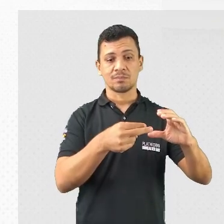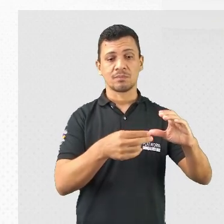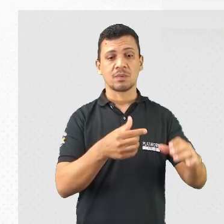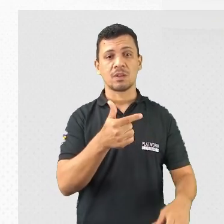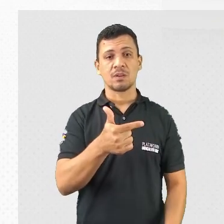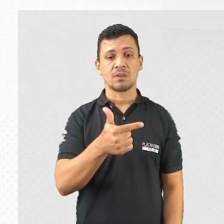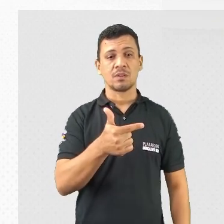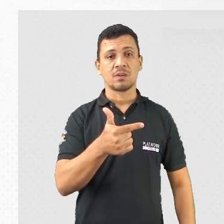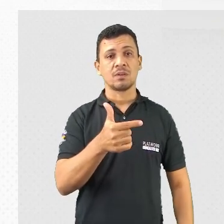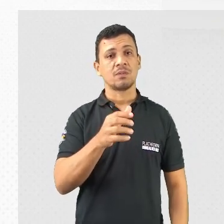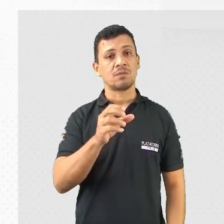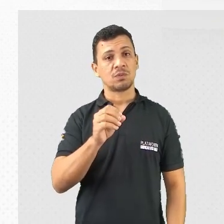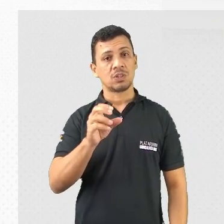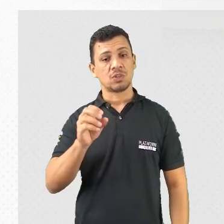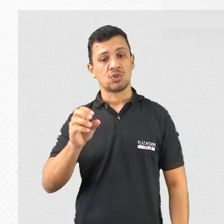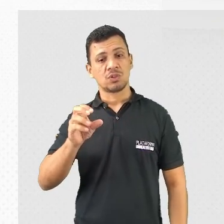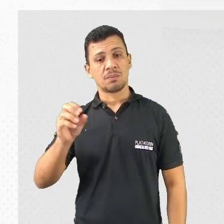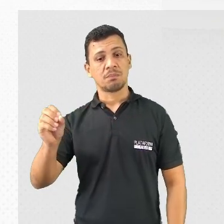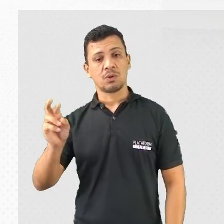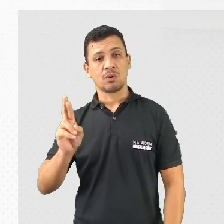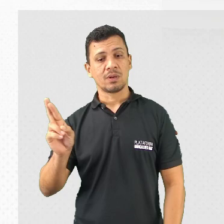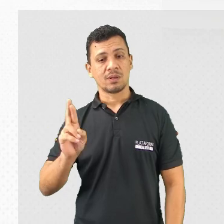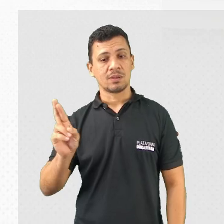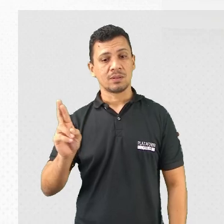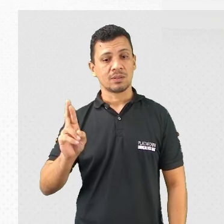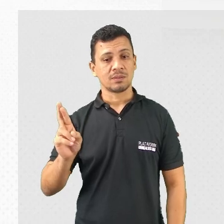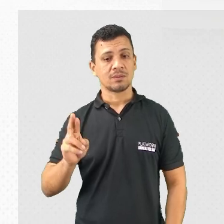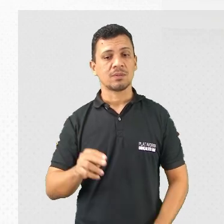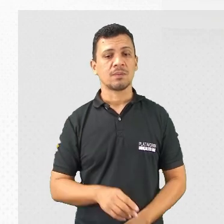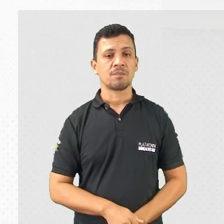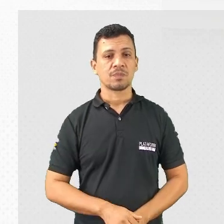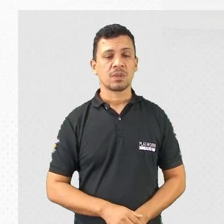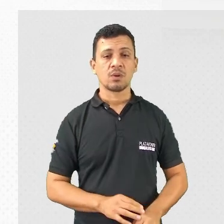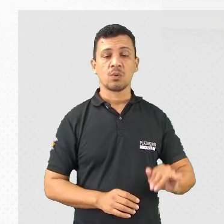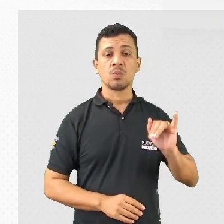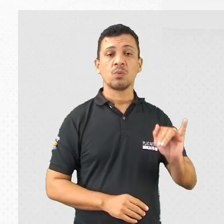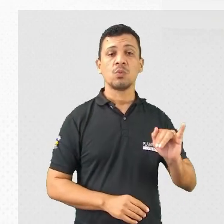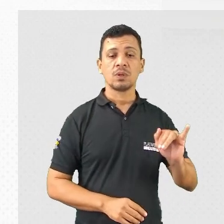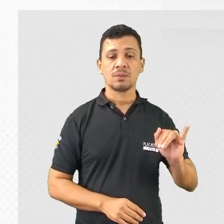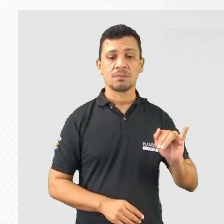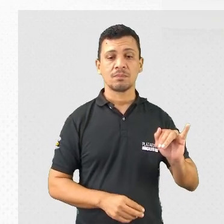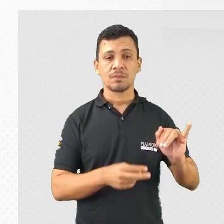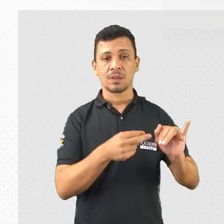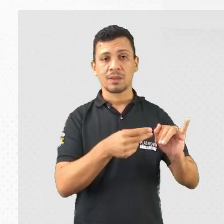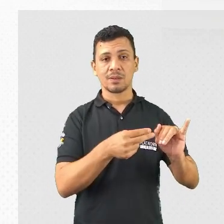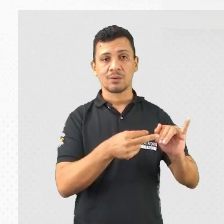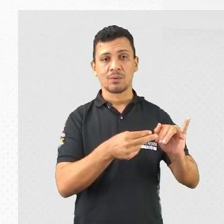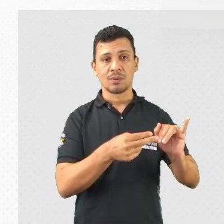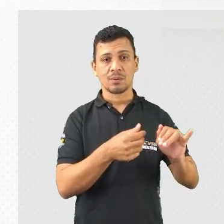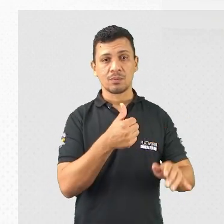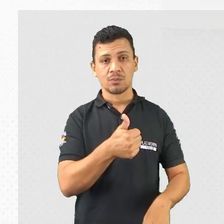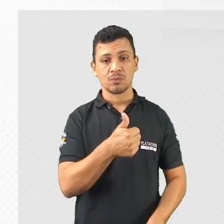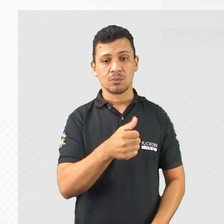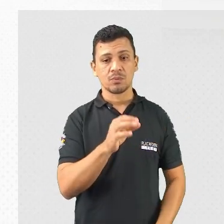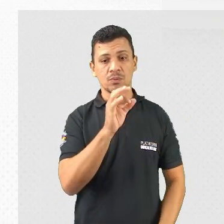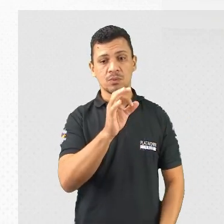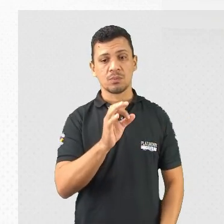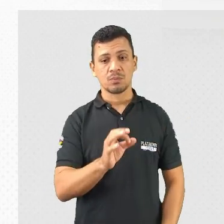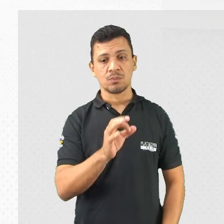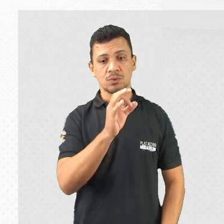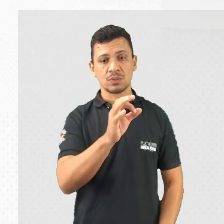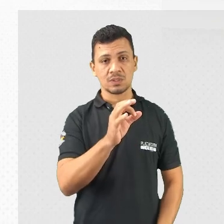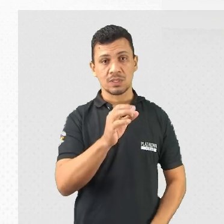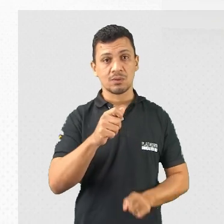é o capital inicial, né? Minha taxa de juros I é de 1%